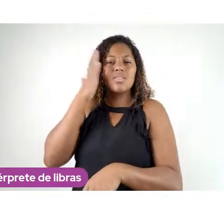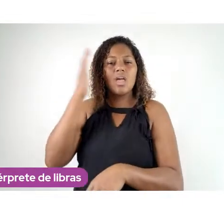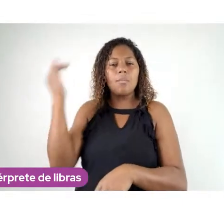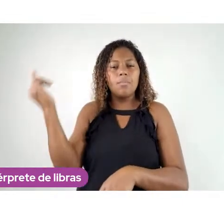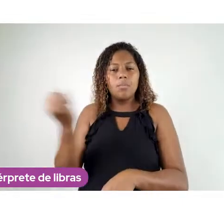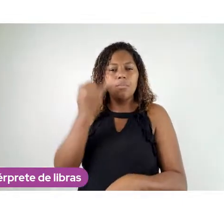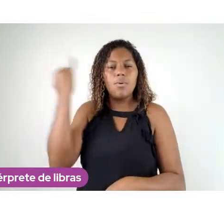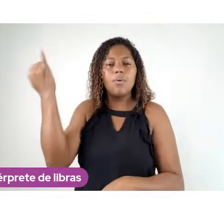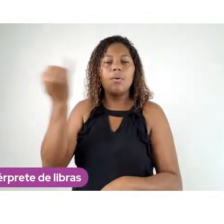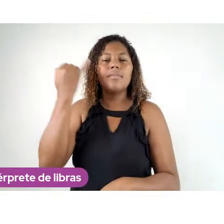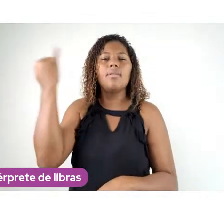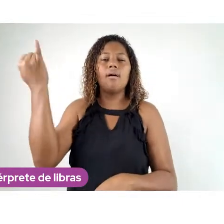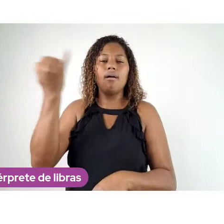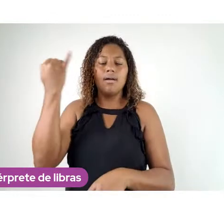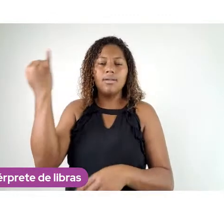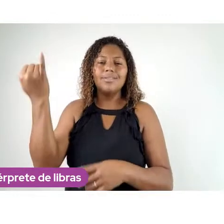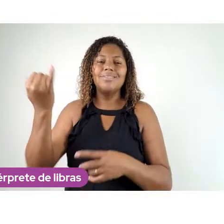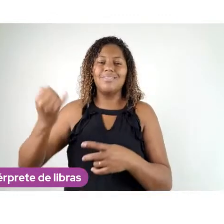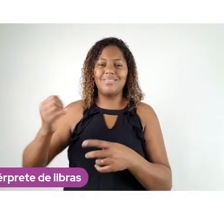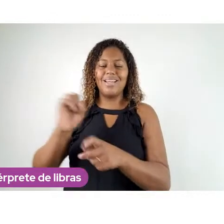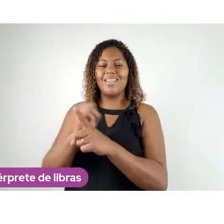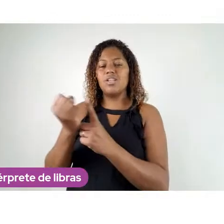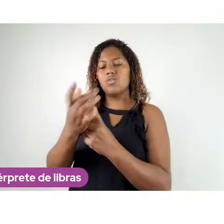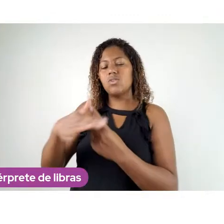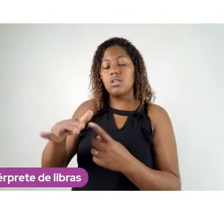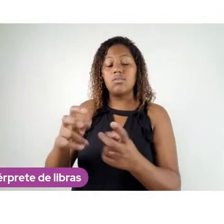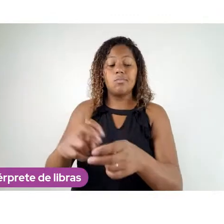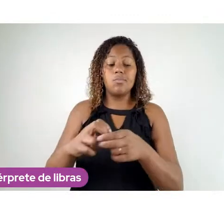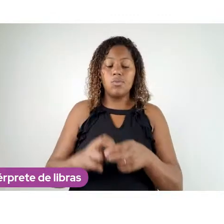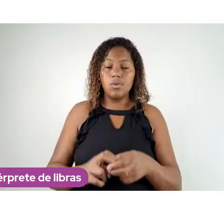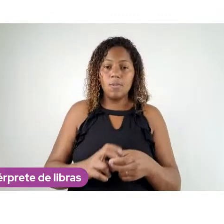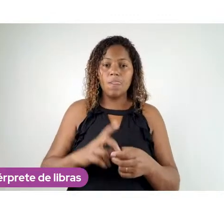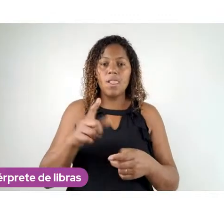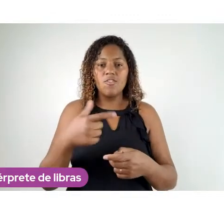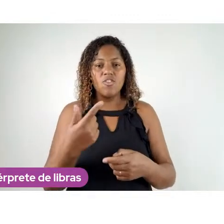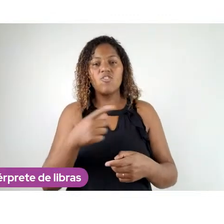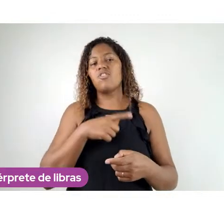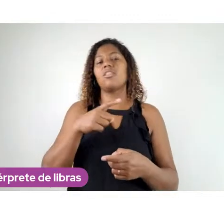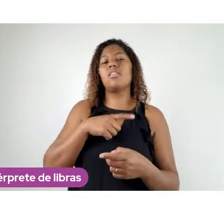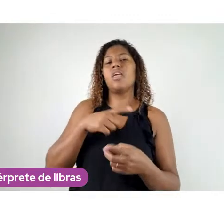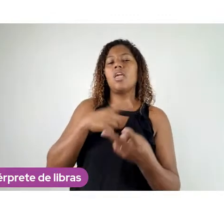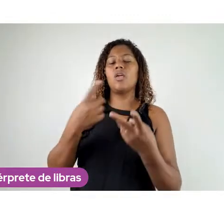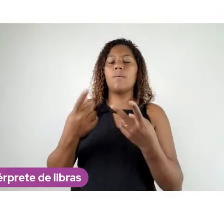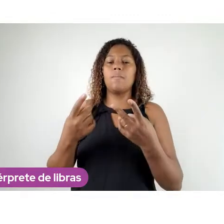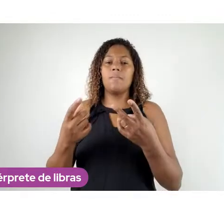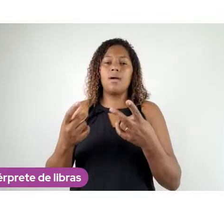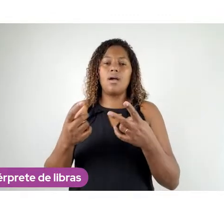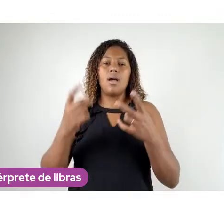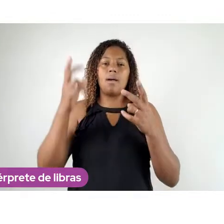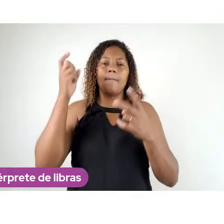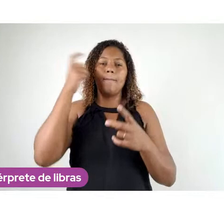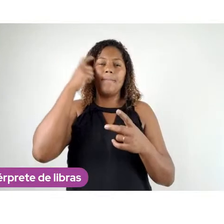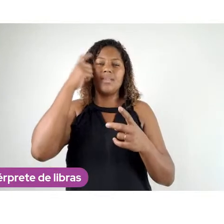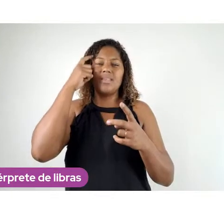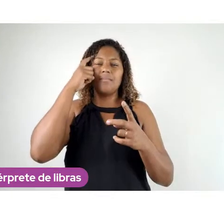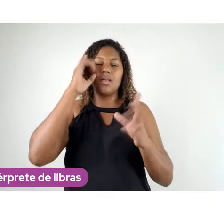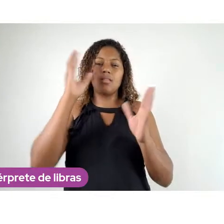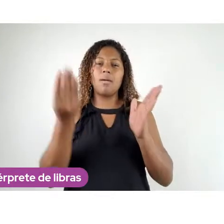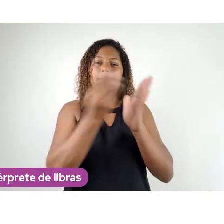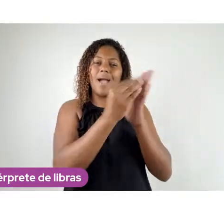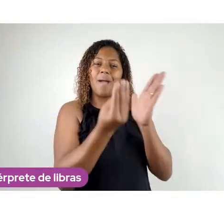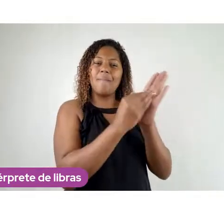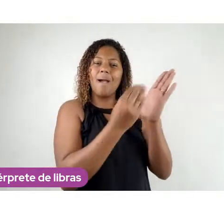nossa sociedade, e é exatamente por isso que a gente faz questão dessas inserções, dessas apresentações